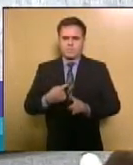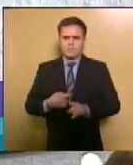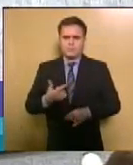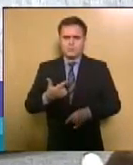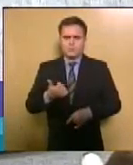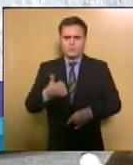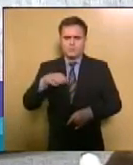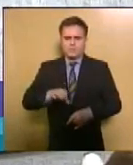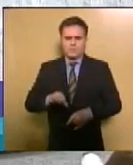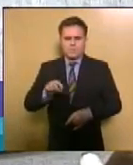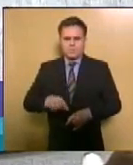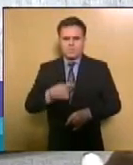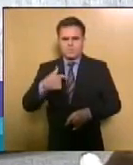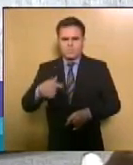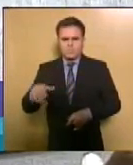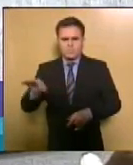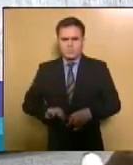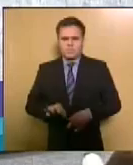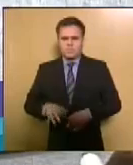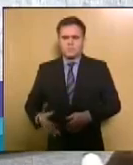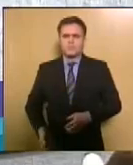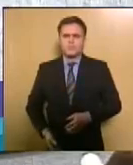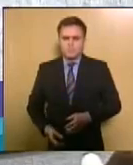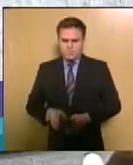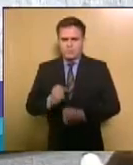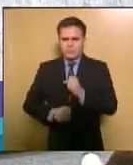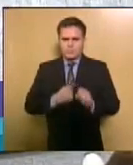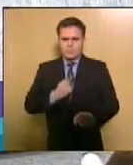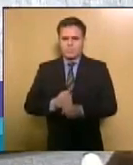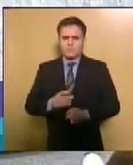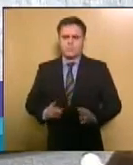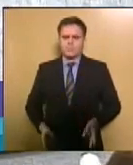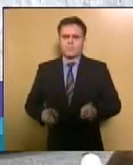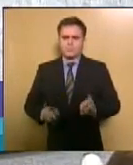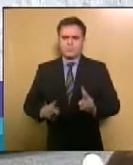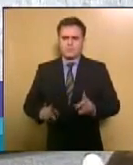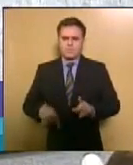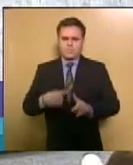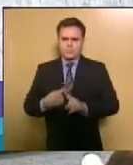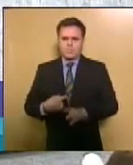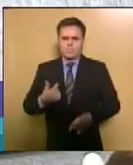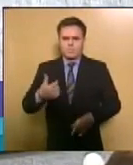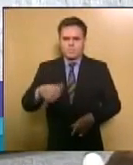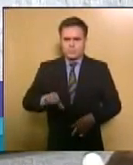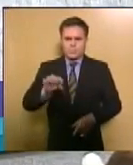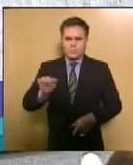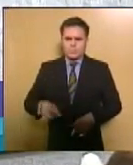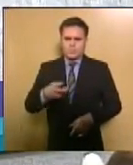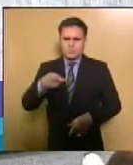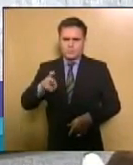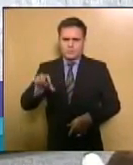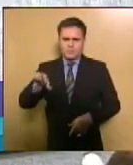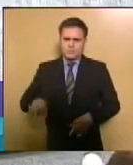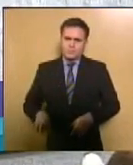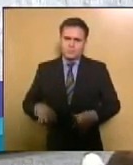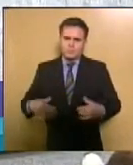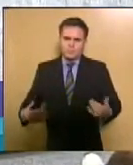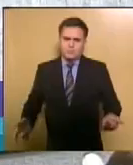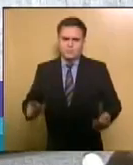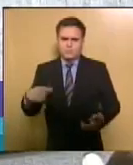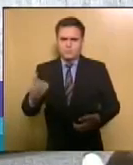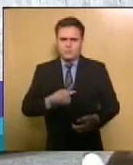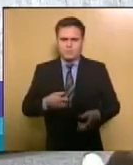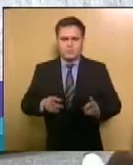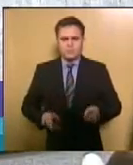19,7 por. no ano seguinte nós aumentamos 99,59 quando nós chegamos de